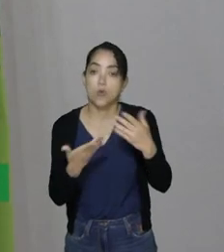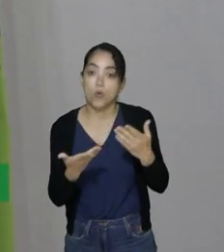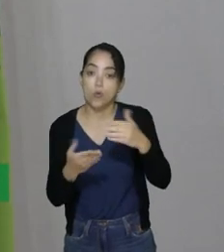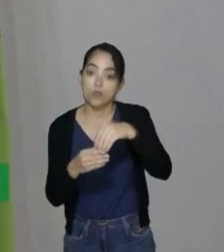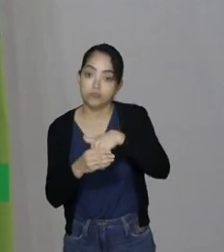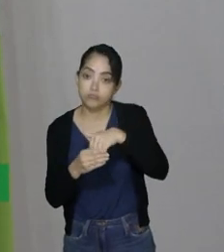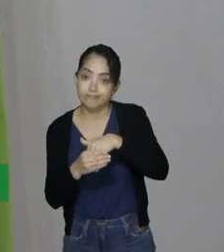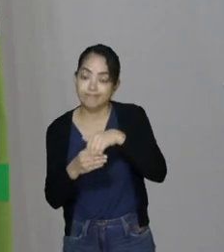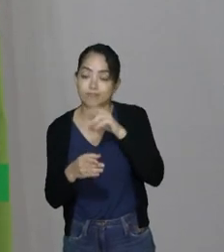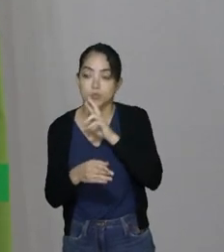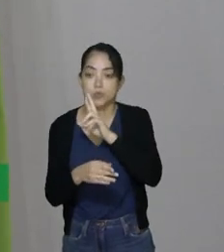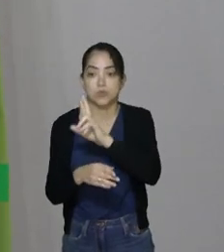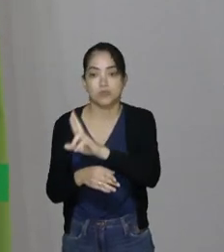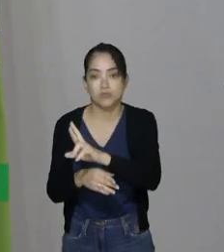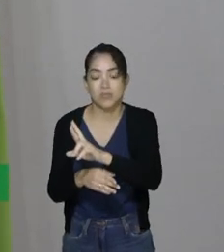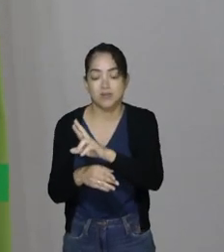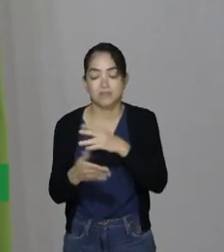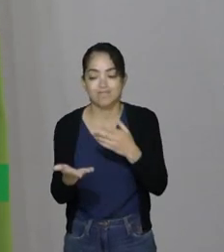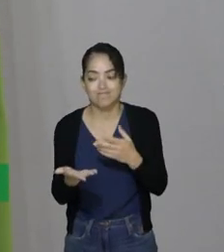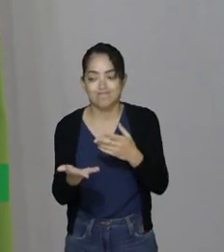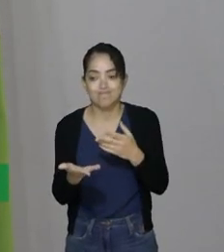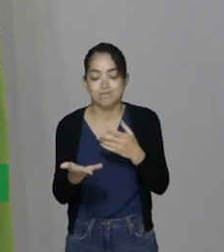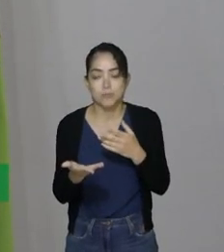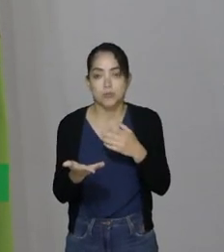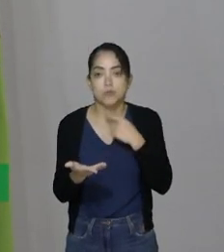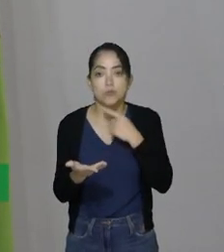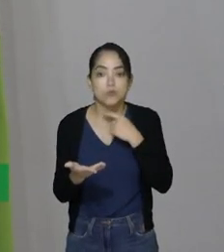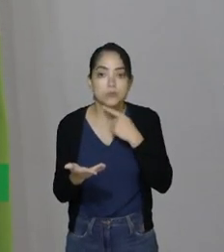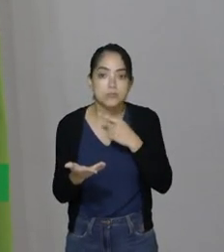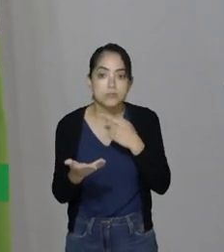urna não foi o esperado.